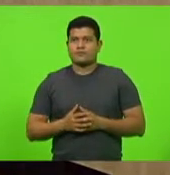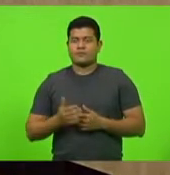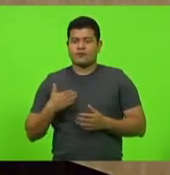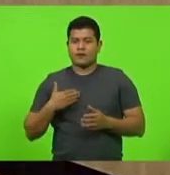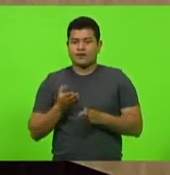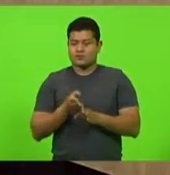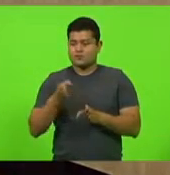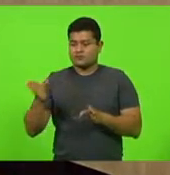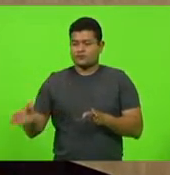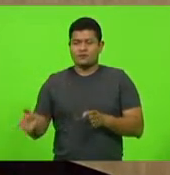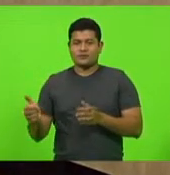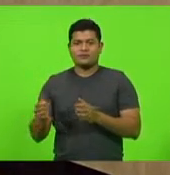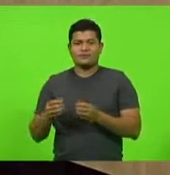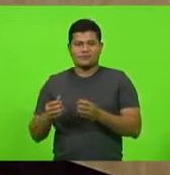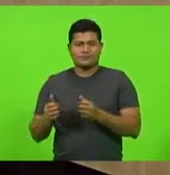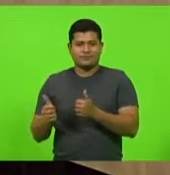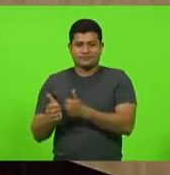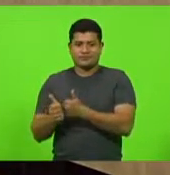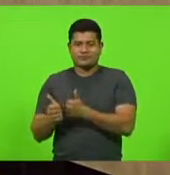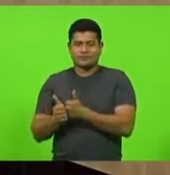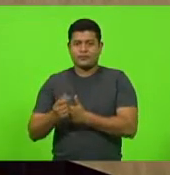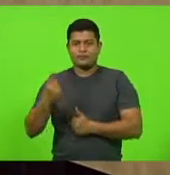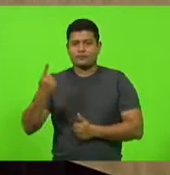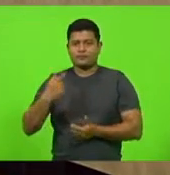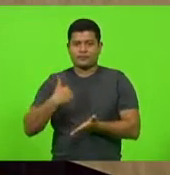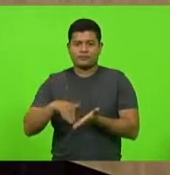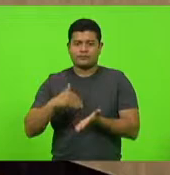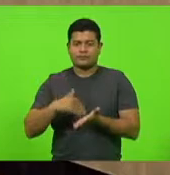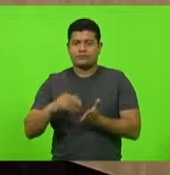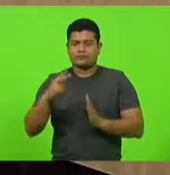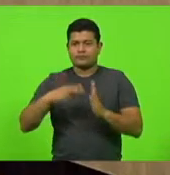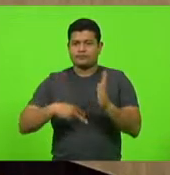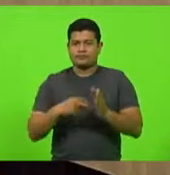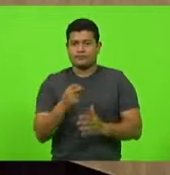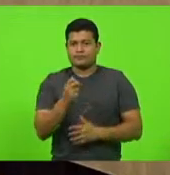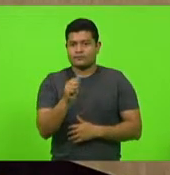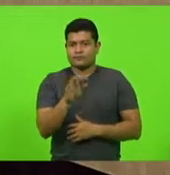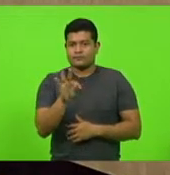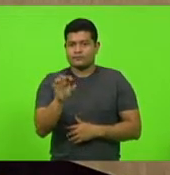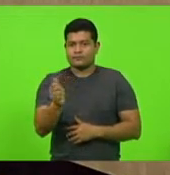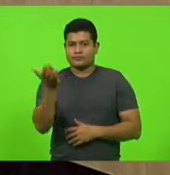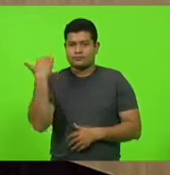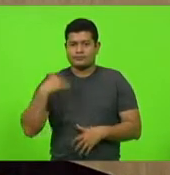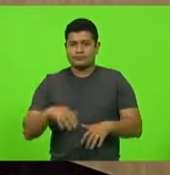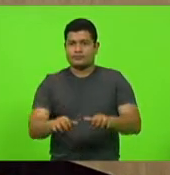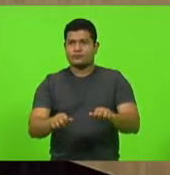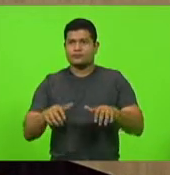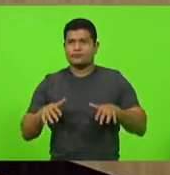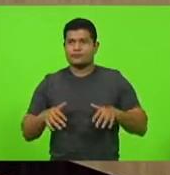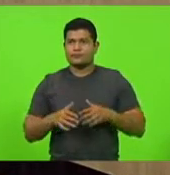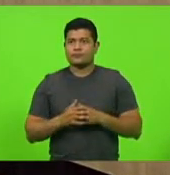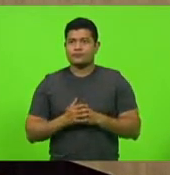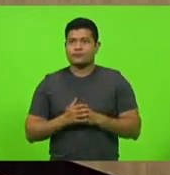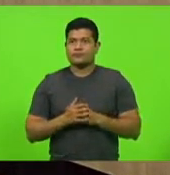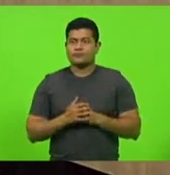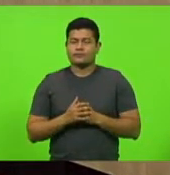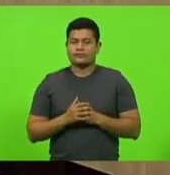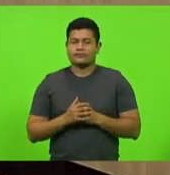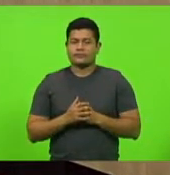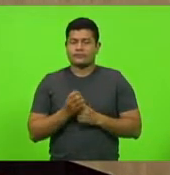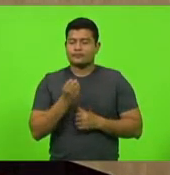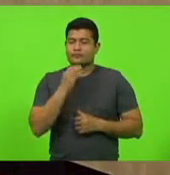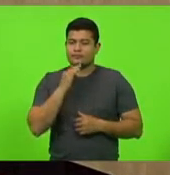lado, primeiro secretário, que proceda à leitura da ata da sessão anterior. Por favor, deputado. Boa